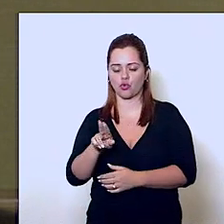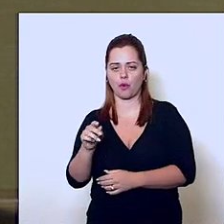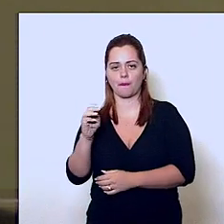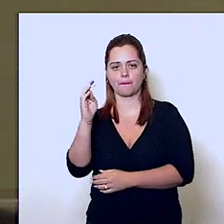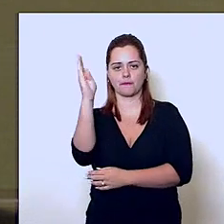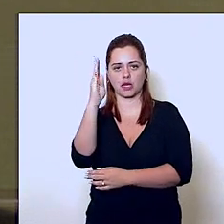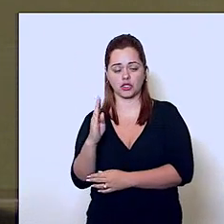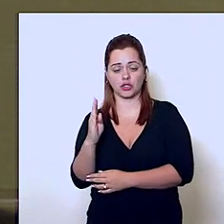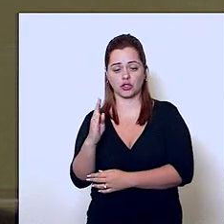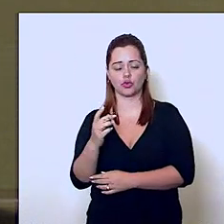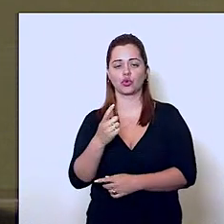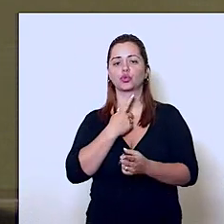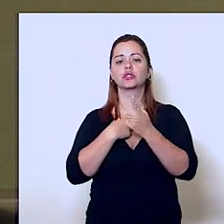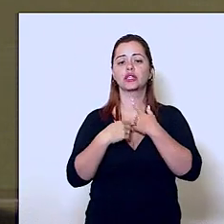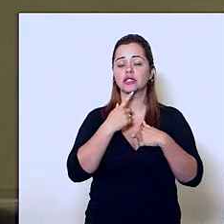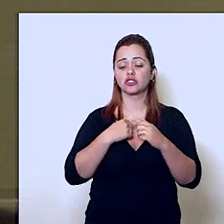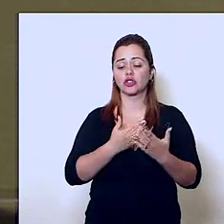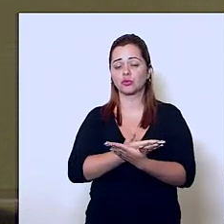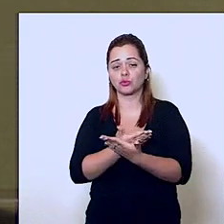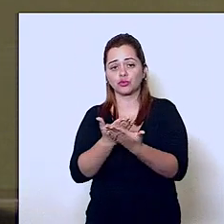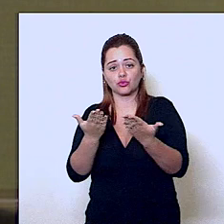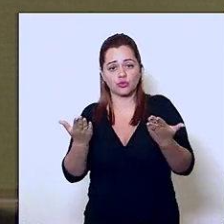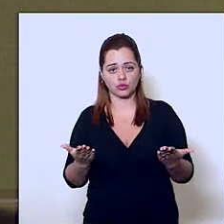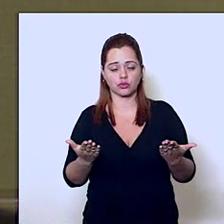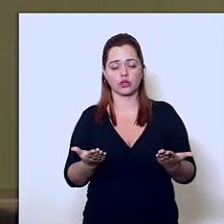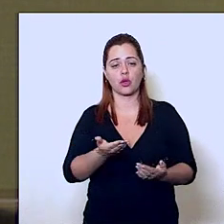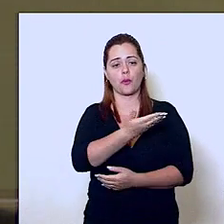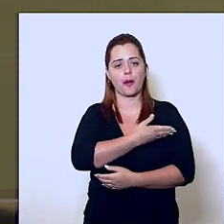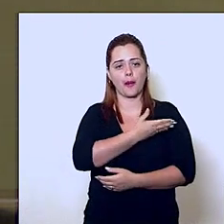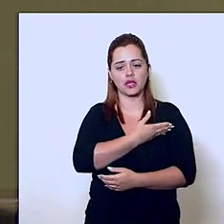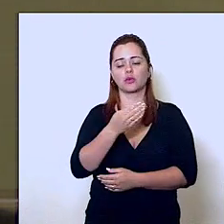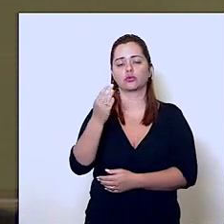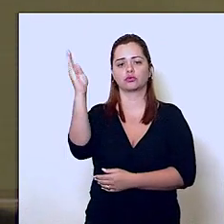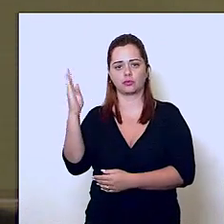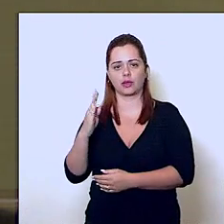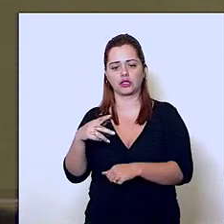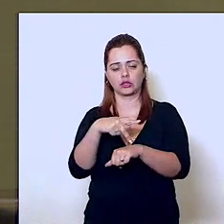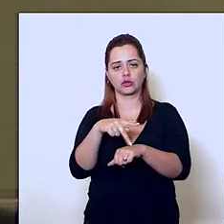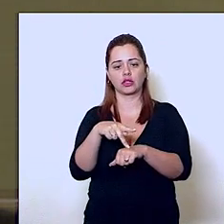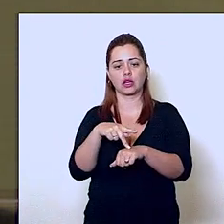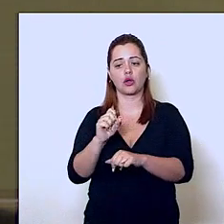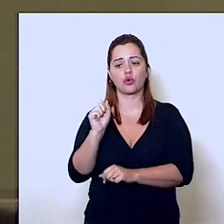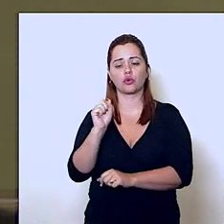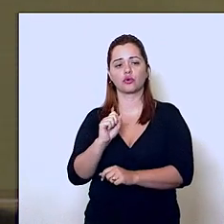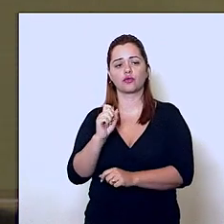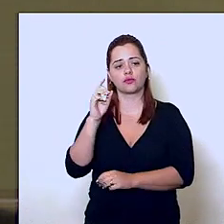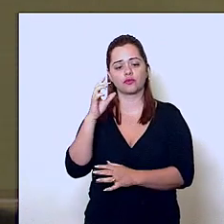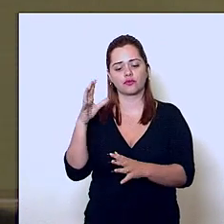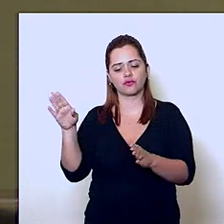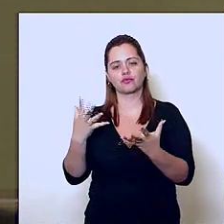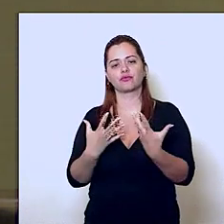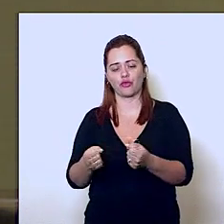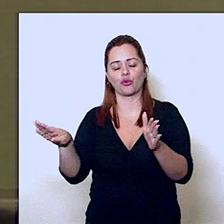amigo deseja também, do amigo que do país que um dia nós vamos chegar, e eu tenho absoluta certeza